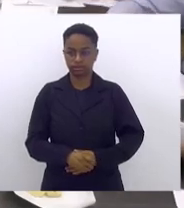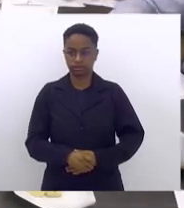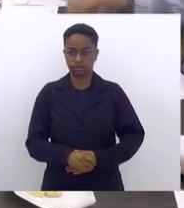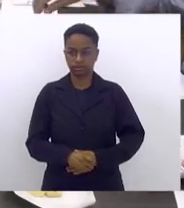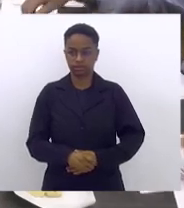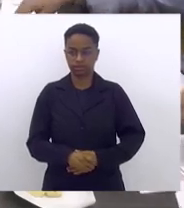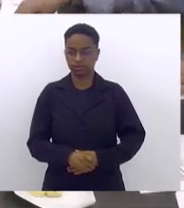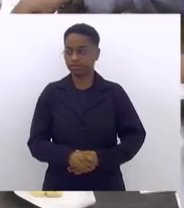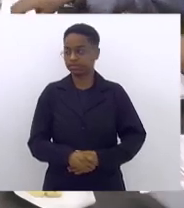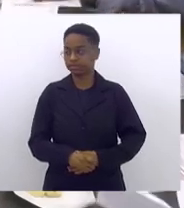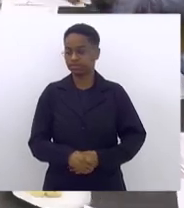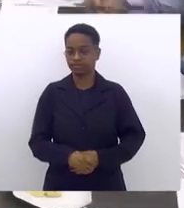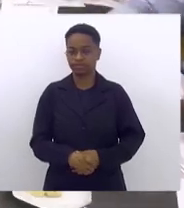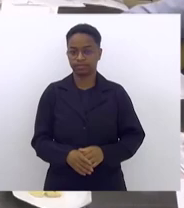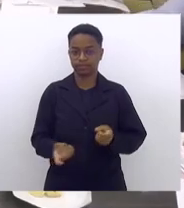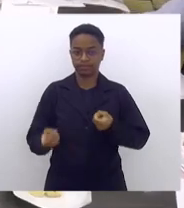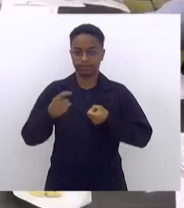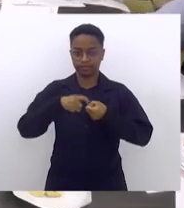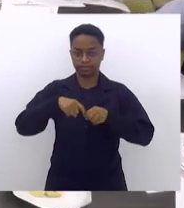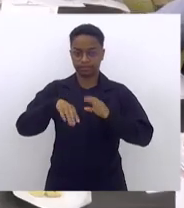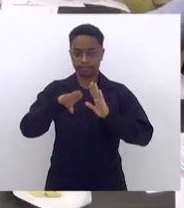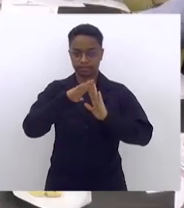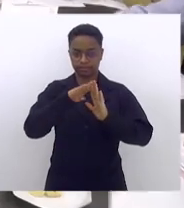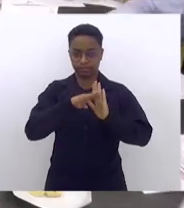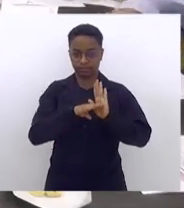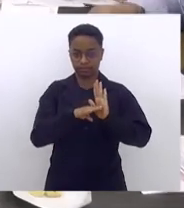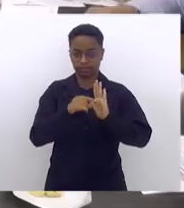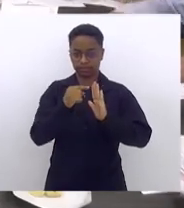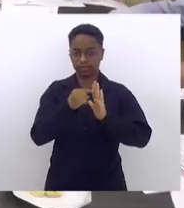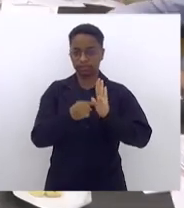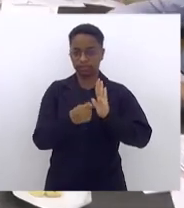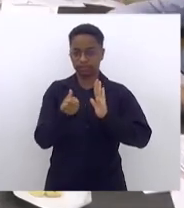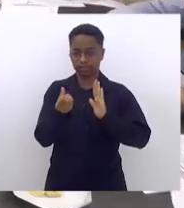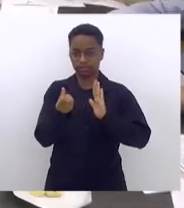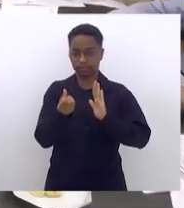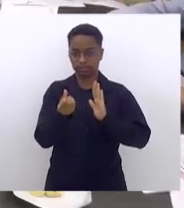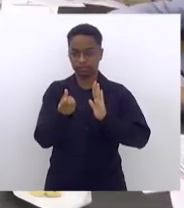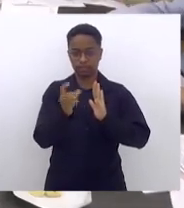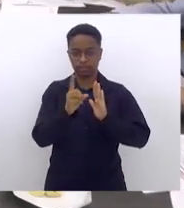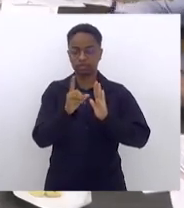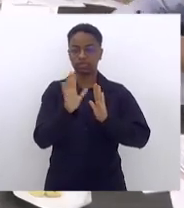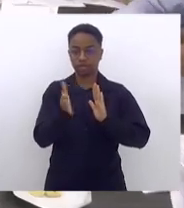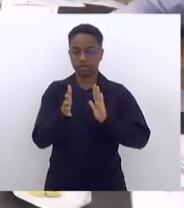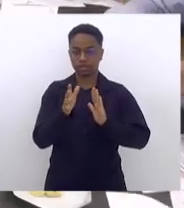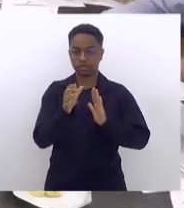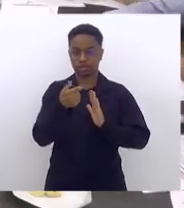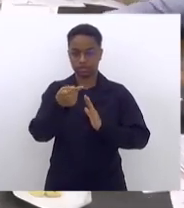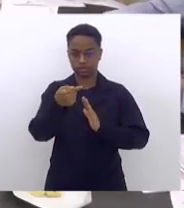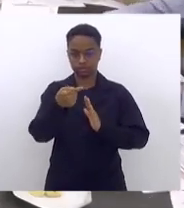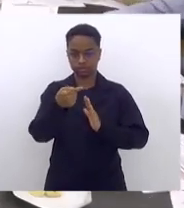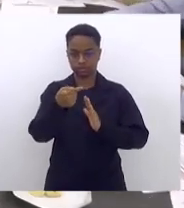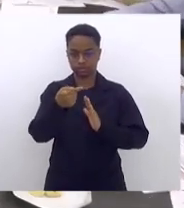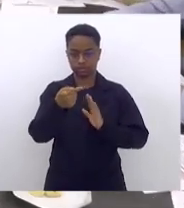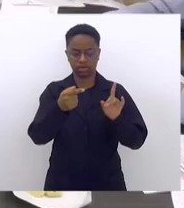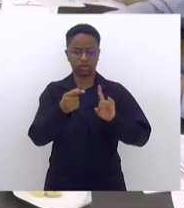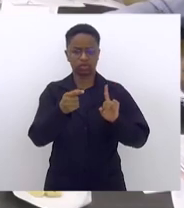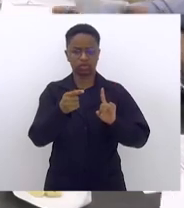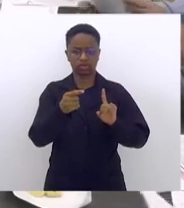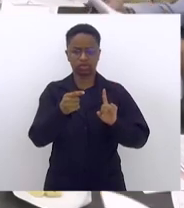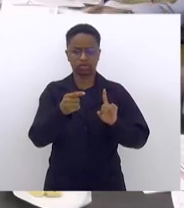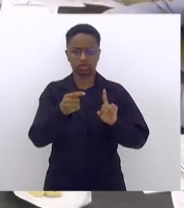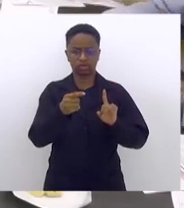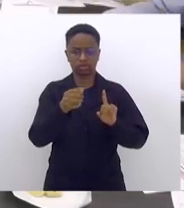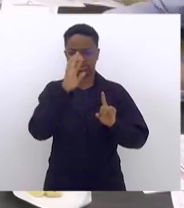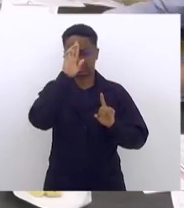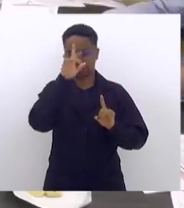Voltamos ao item número 6 da pauta. Não, 6 já foi. Sim. Número 7 da... Espera aí. O